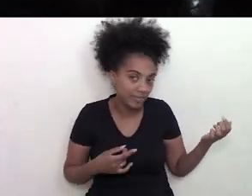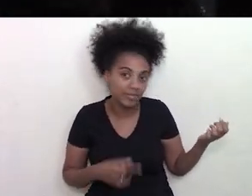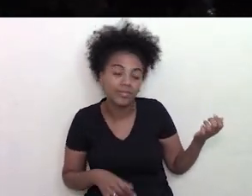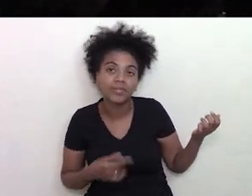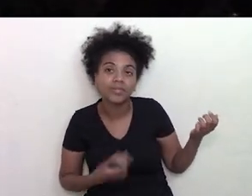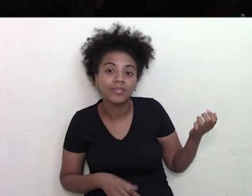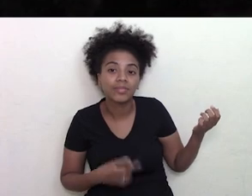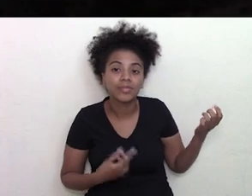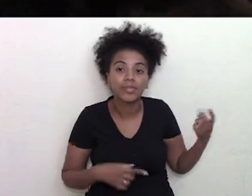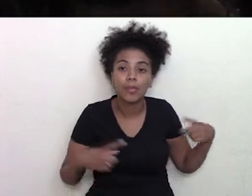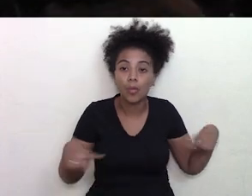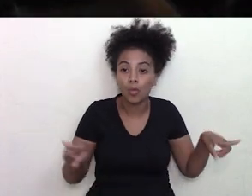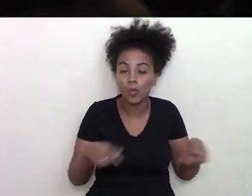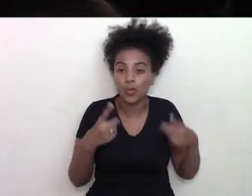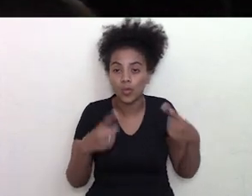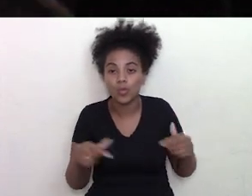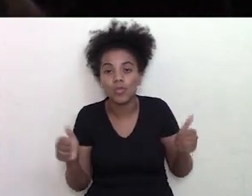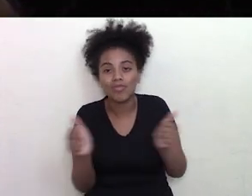Música nossa.